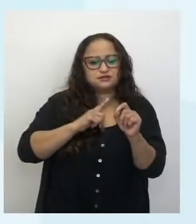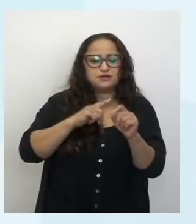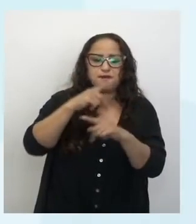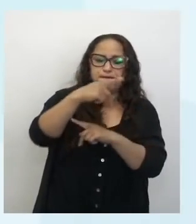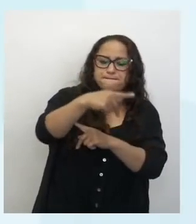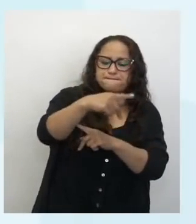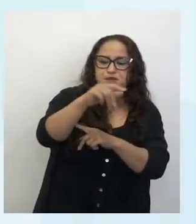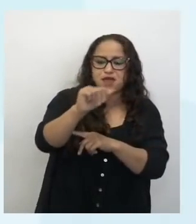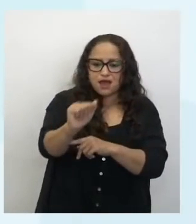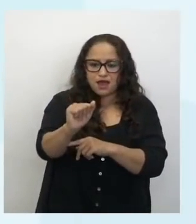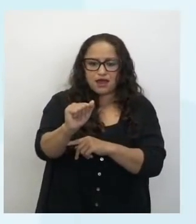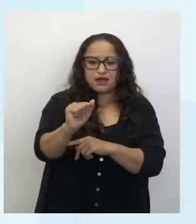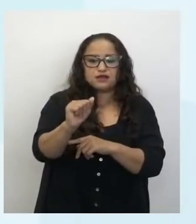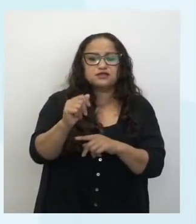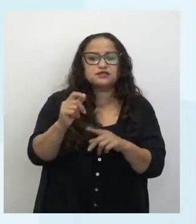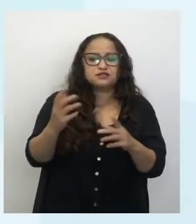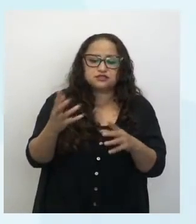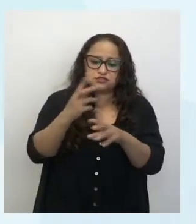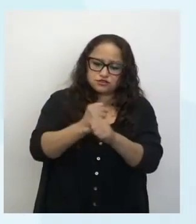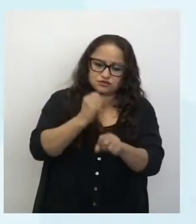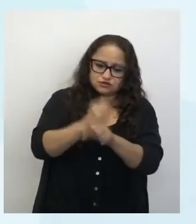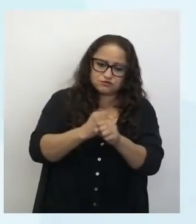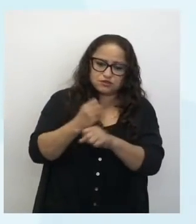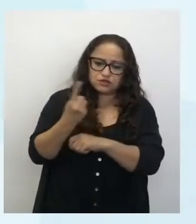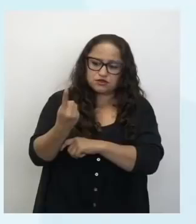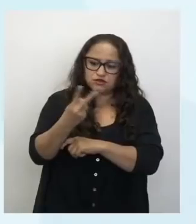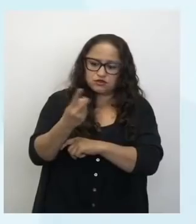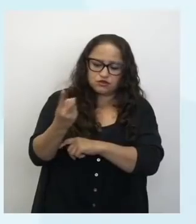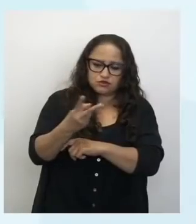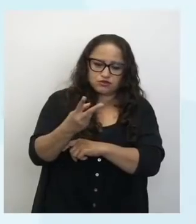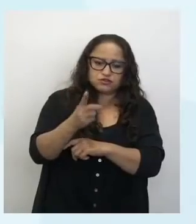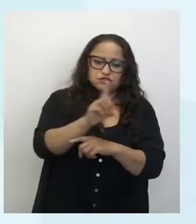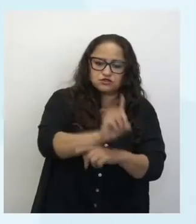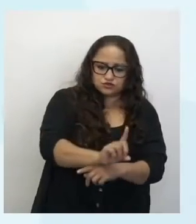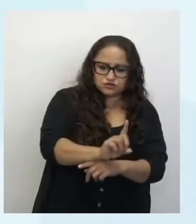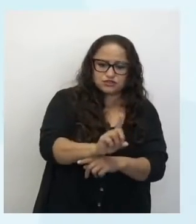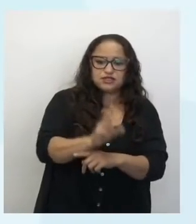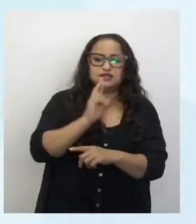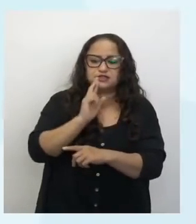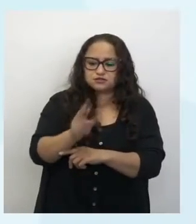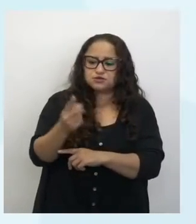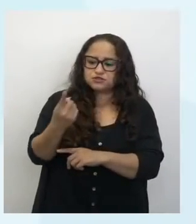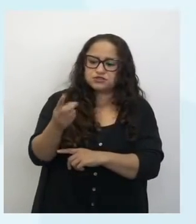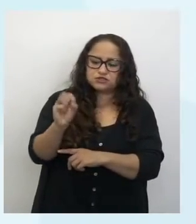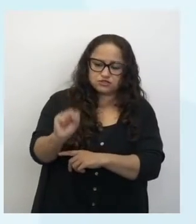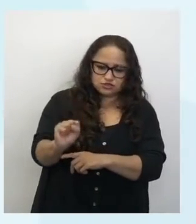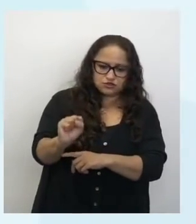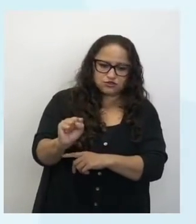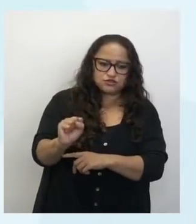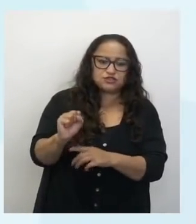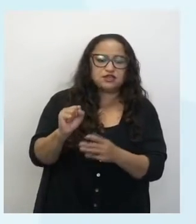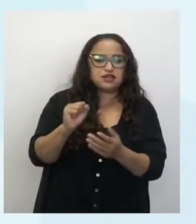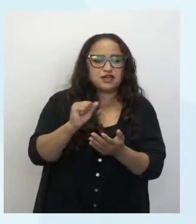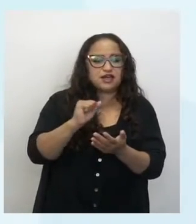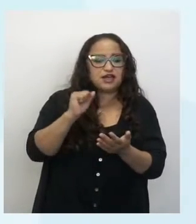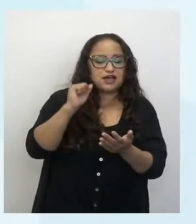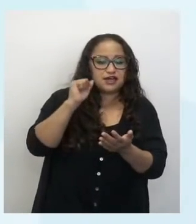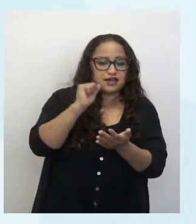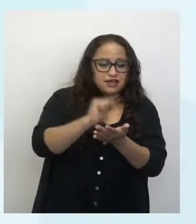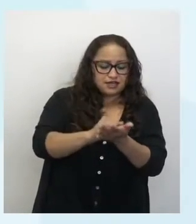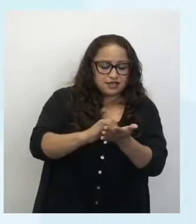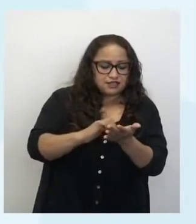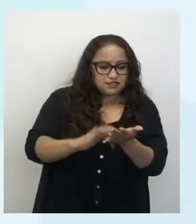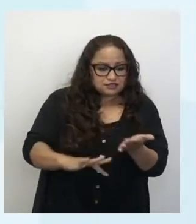A. Eu somei, deu 12, e no caso do D, eu somei os lados e deu 18. Aí, o exercício C pede a